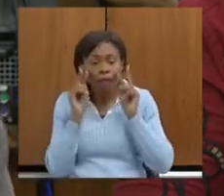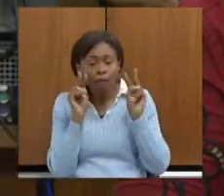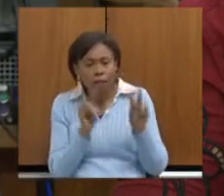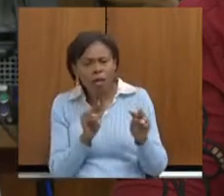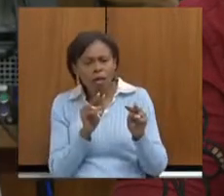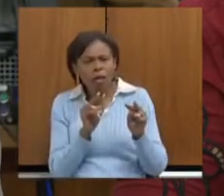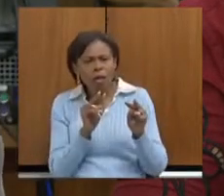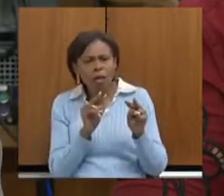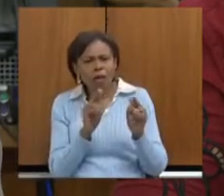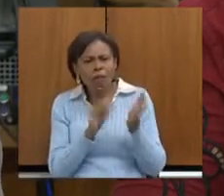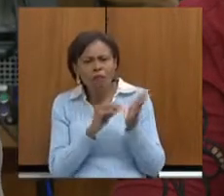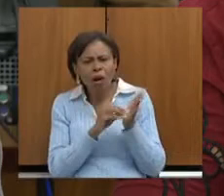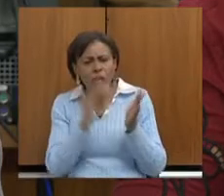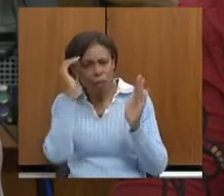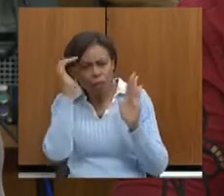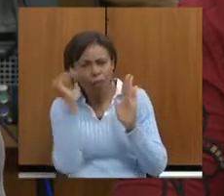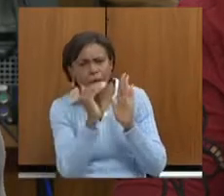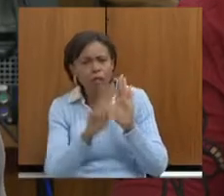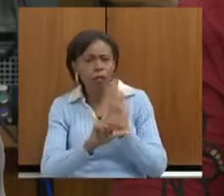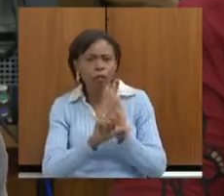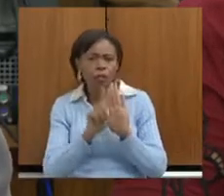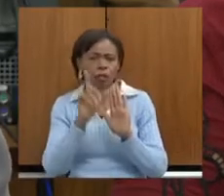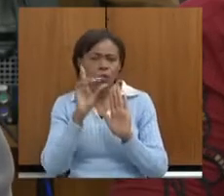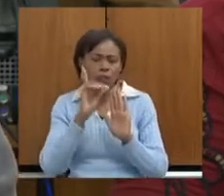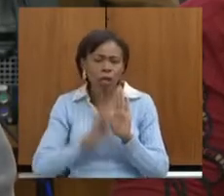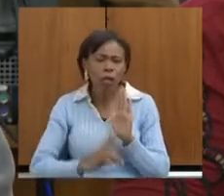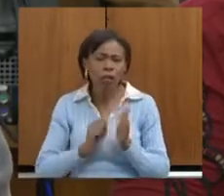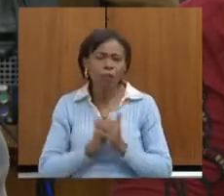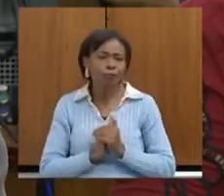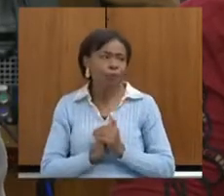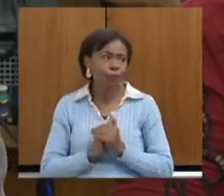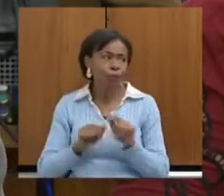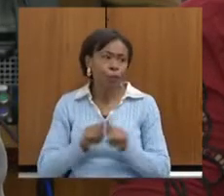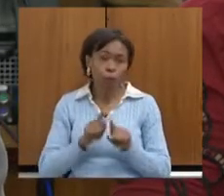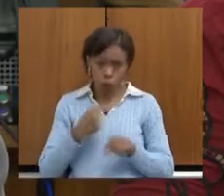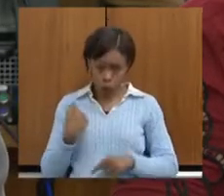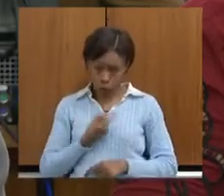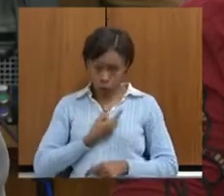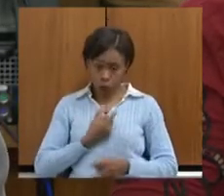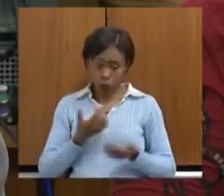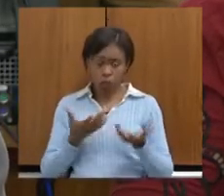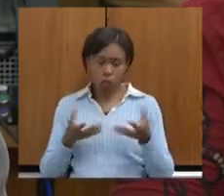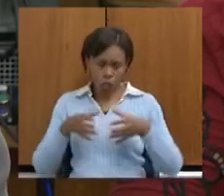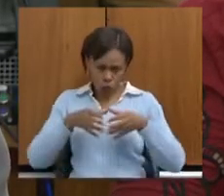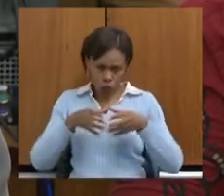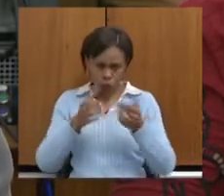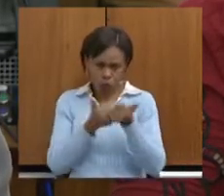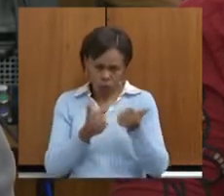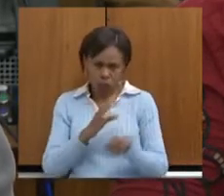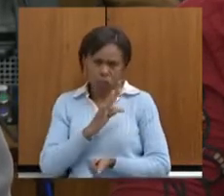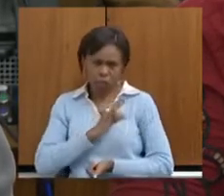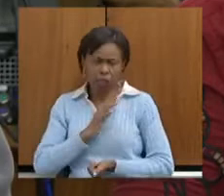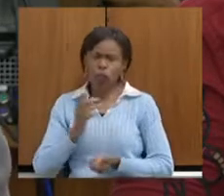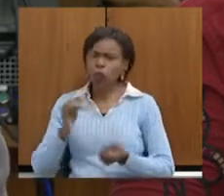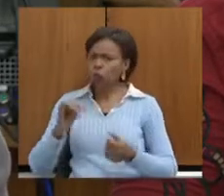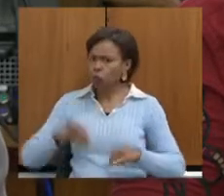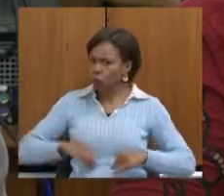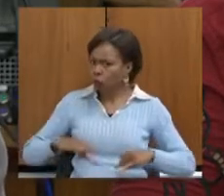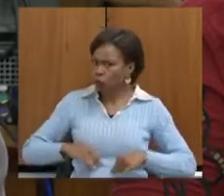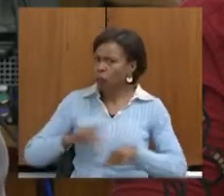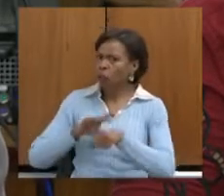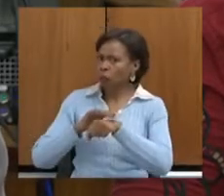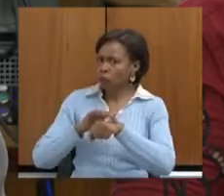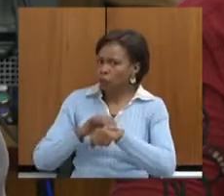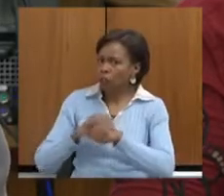nesse processo de ver tanto dos comprimentos e de tanto de ver tanto violação direitos nesse processo de reparação a nossa Assessoria Tec amei